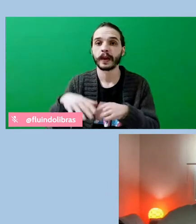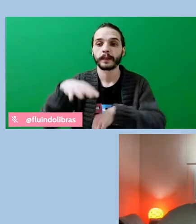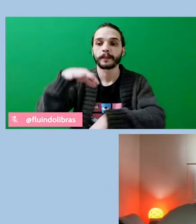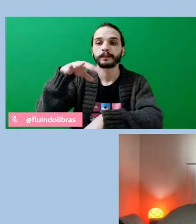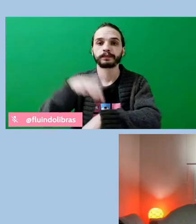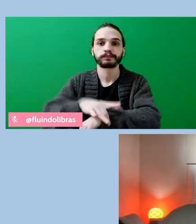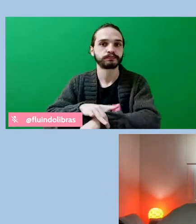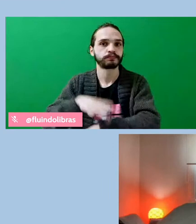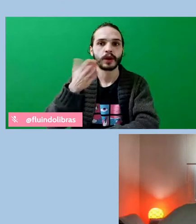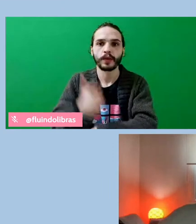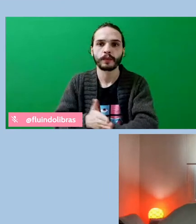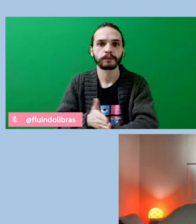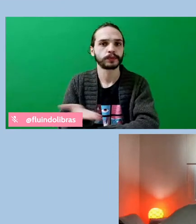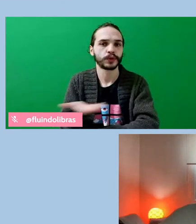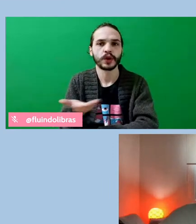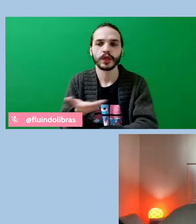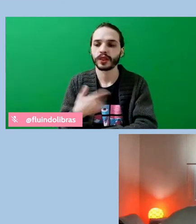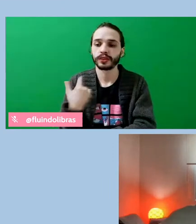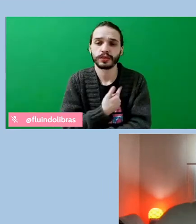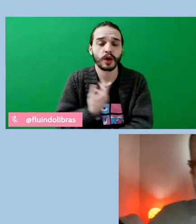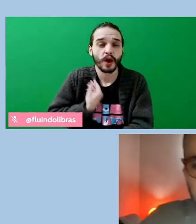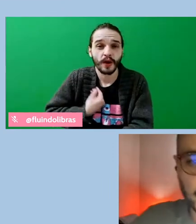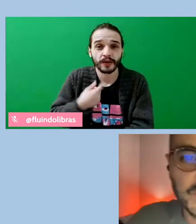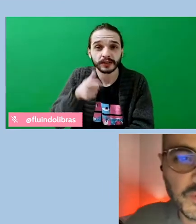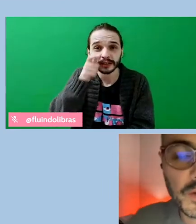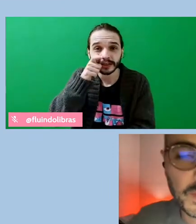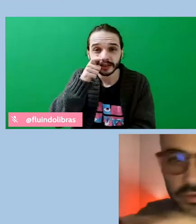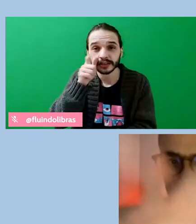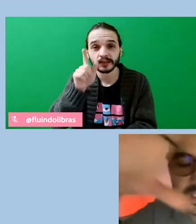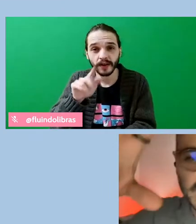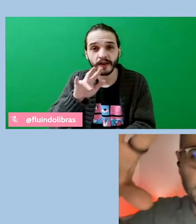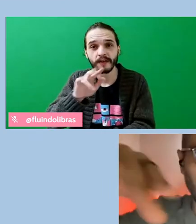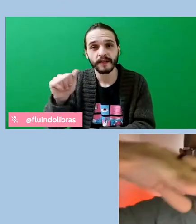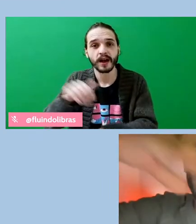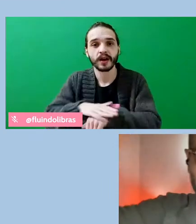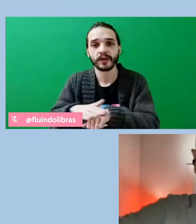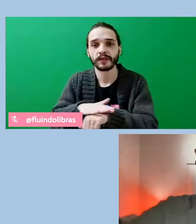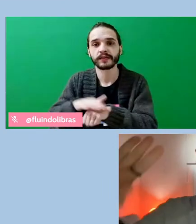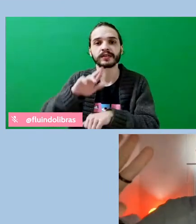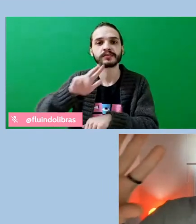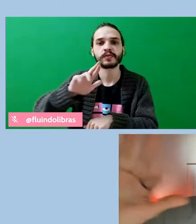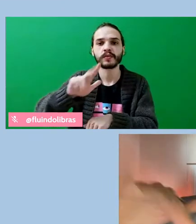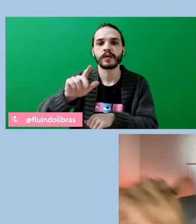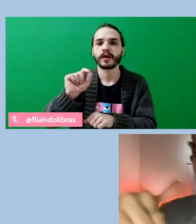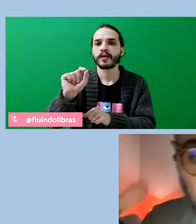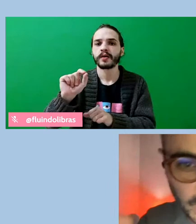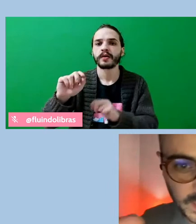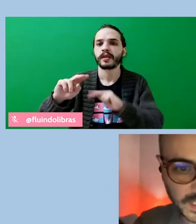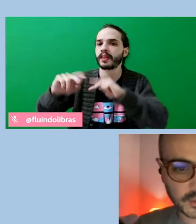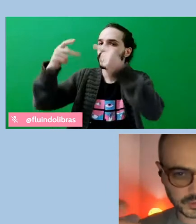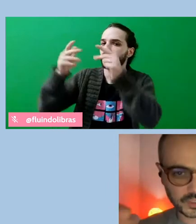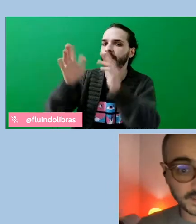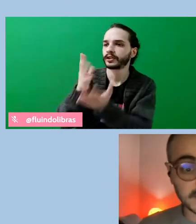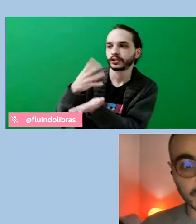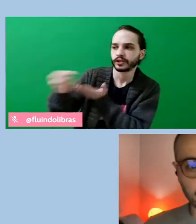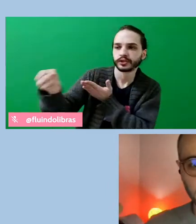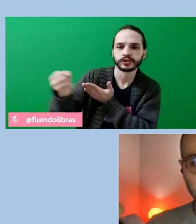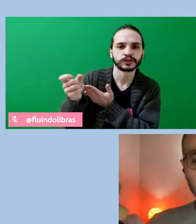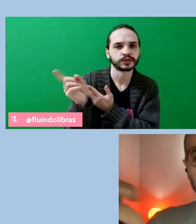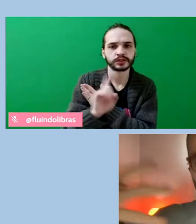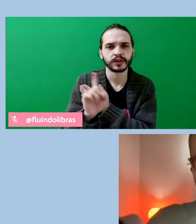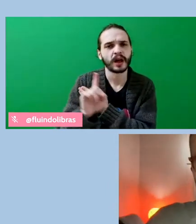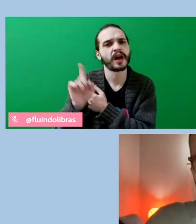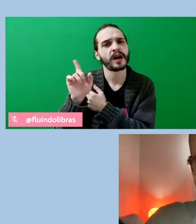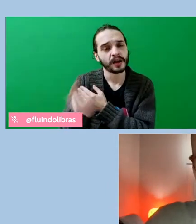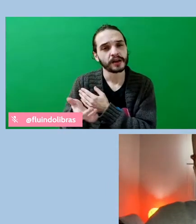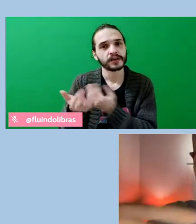lá, entendeu? Nós estamos lá, todos estamos lá, a gente está vendo a peça, a gente vai conversar sobre, não é uma coisa que é um link que a gente já foi embora, a gente continua aqui, é como se estivesse na